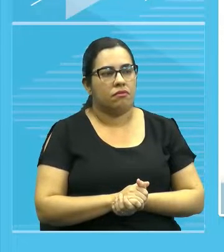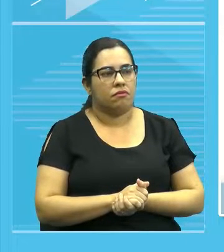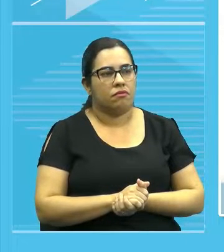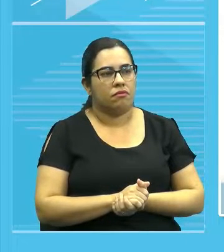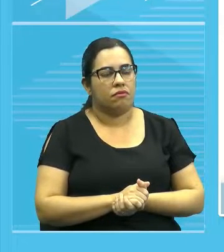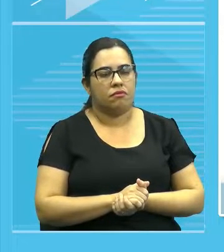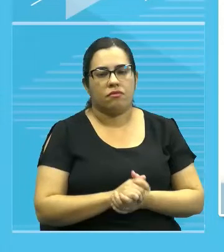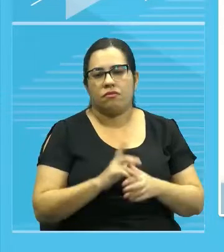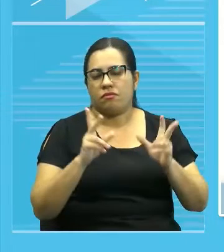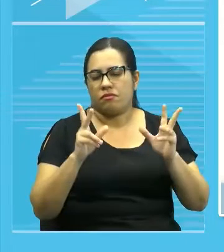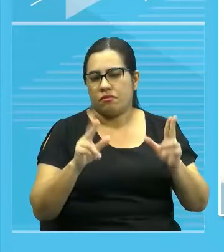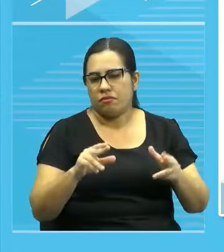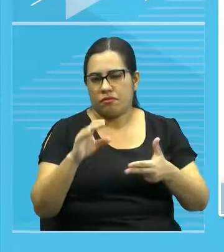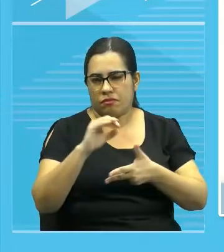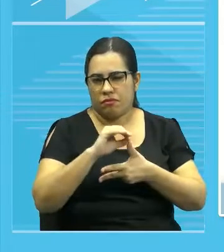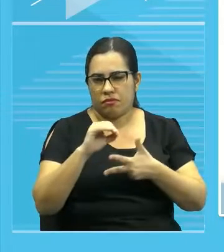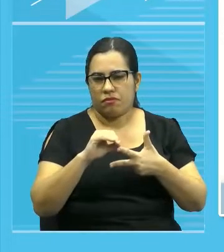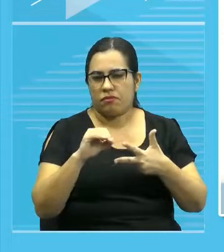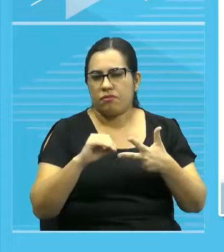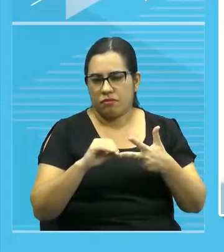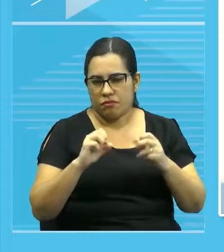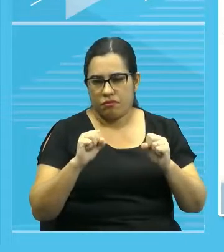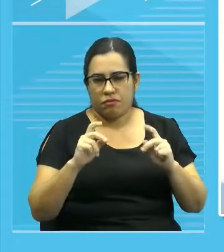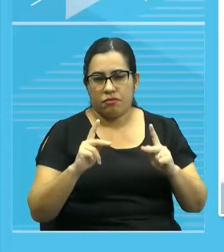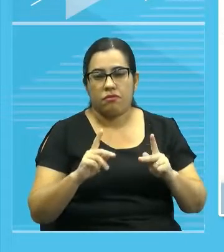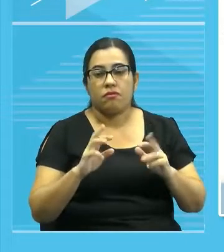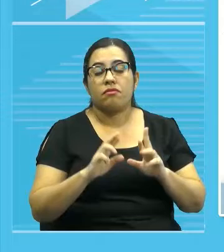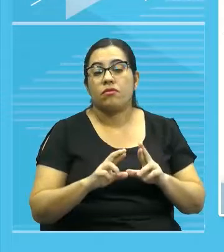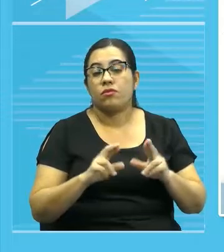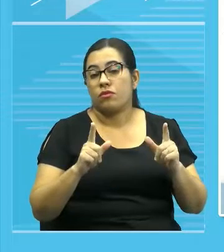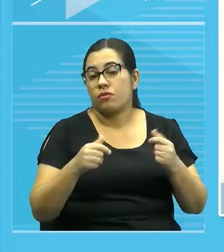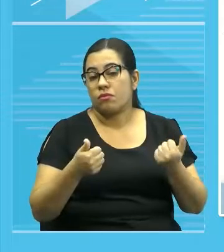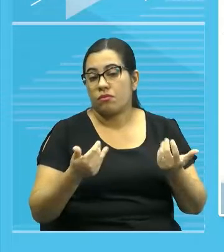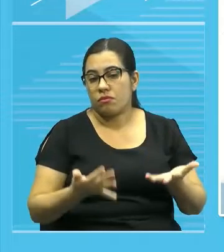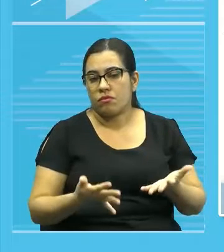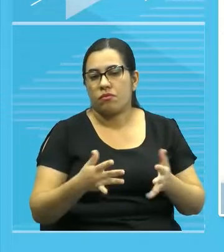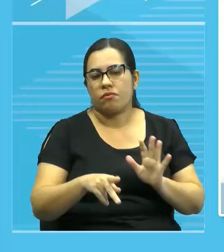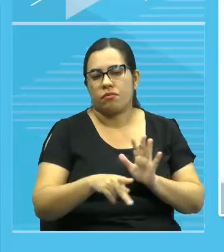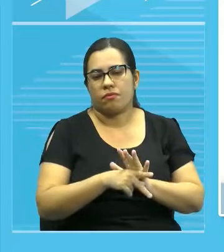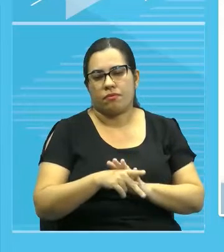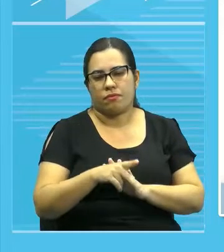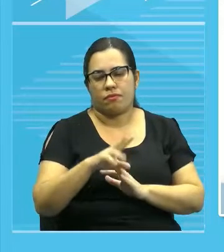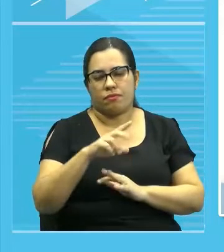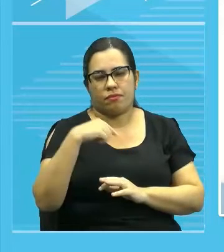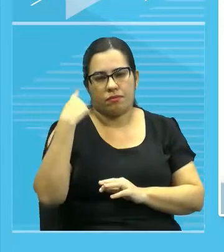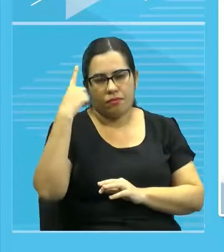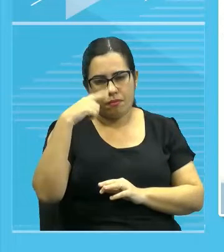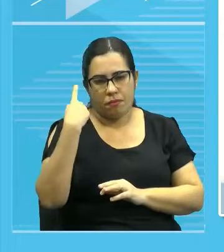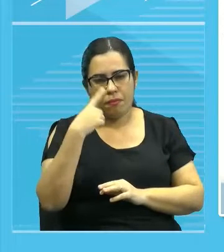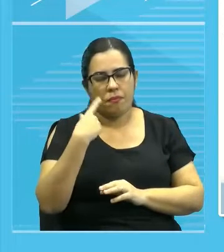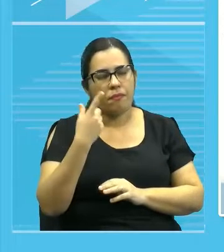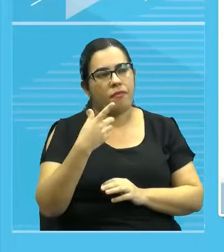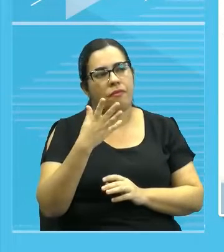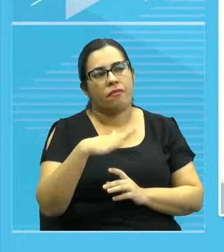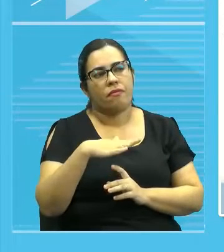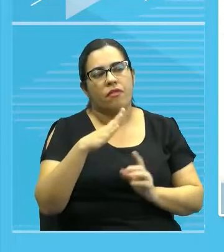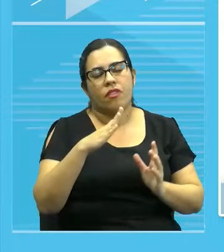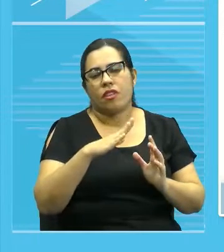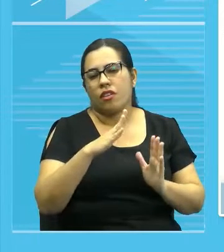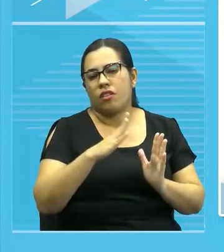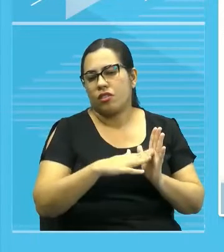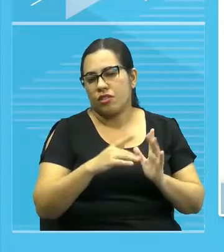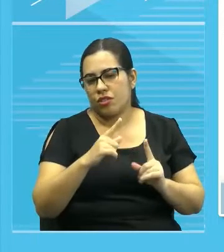Como é o ENEM né A diferença é que tá tendo 100% em espanhol mas o estilo de questão é o mesmo